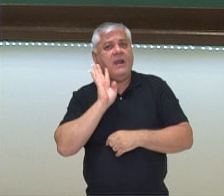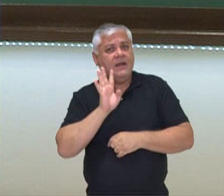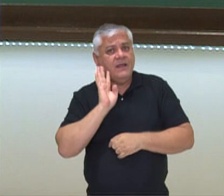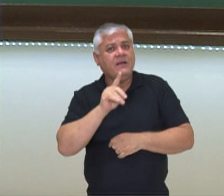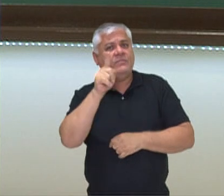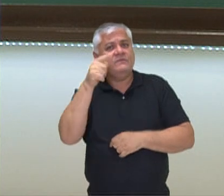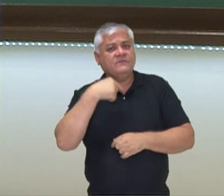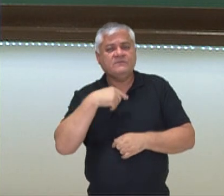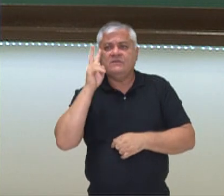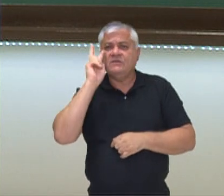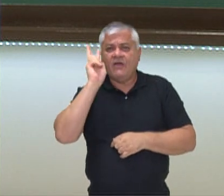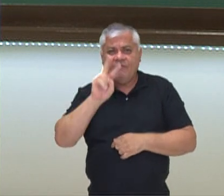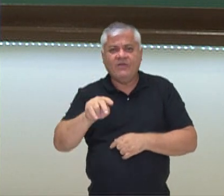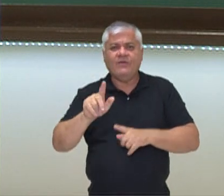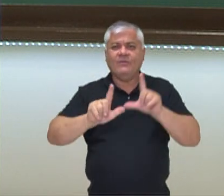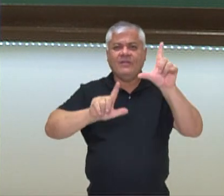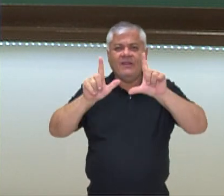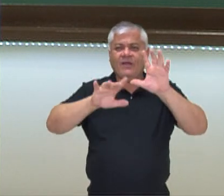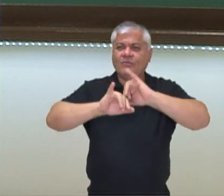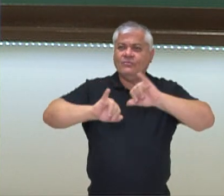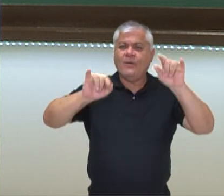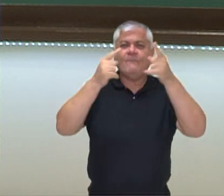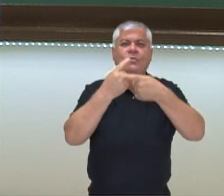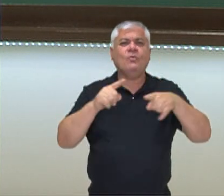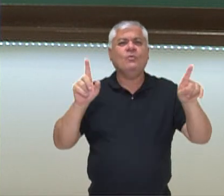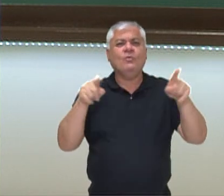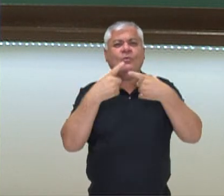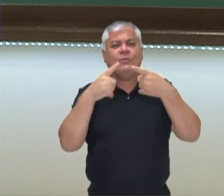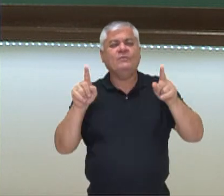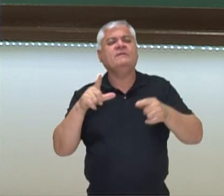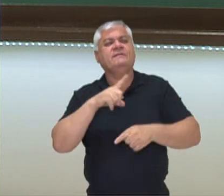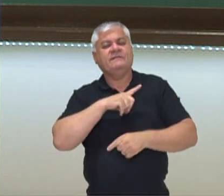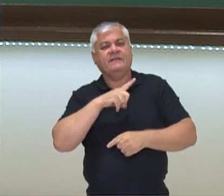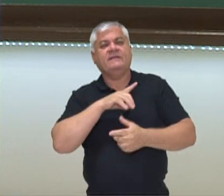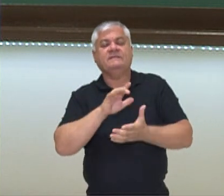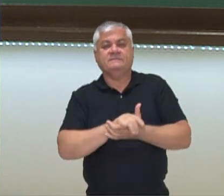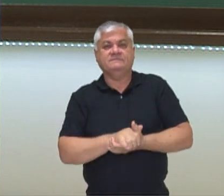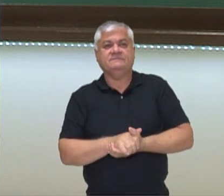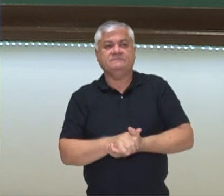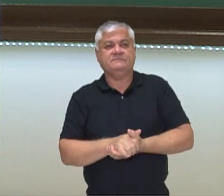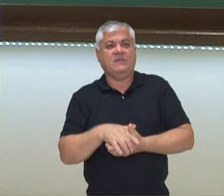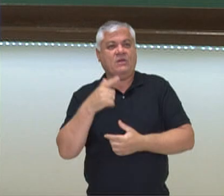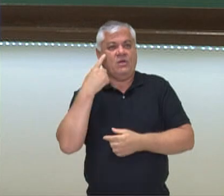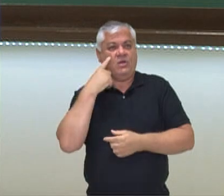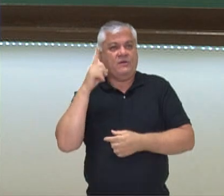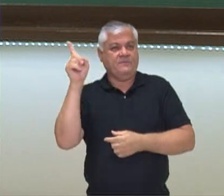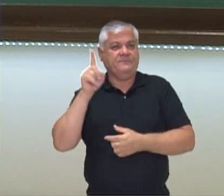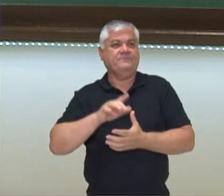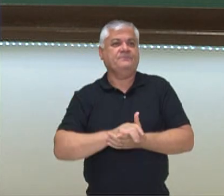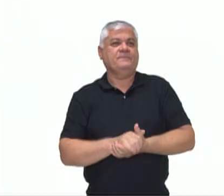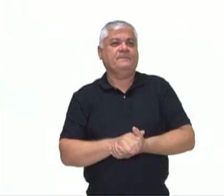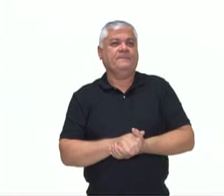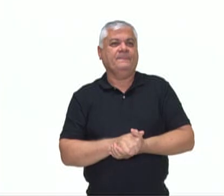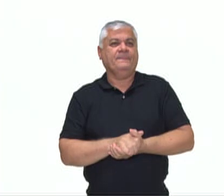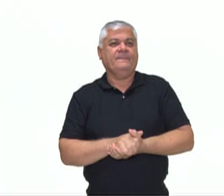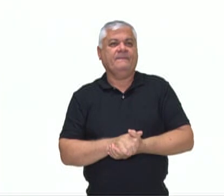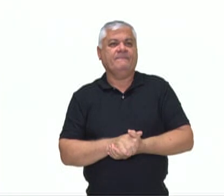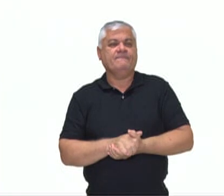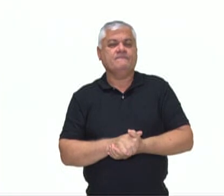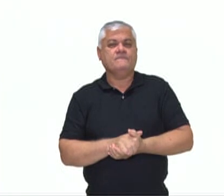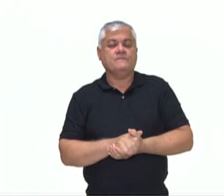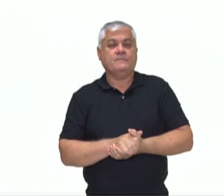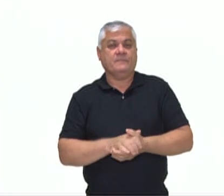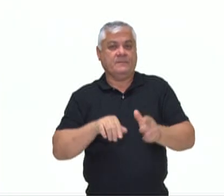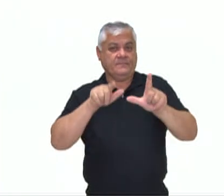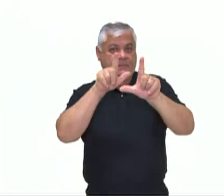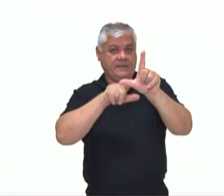ter ouvido em propagandas músicas famosas deles. Por exemplo, essa aqui que vai estar no exemplo. A letra de